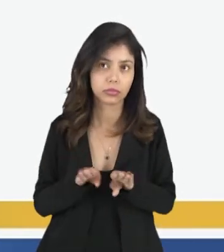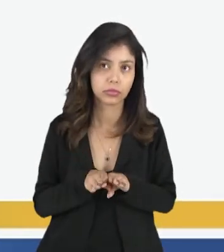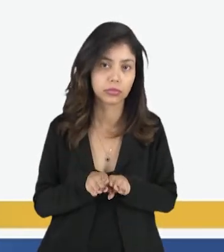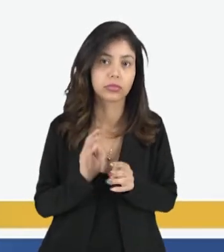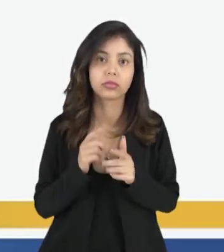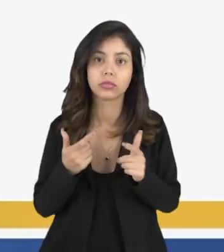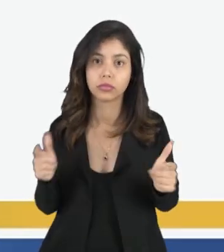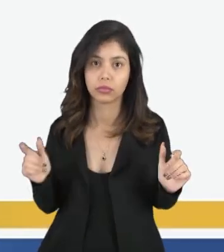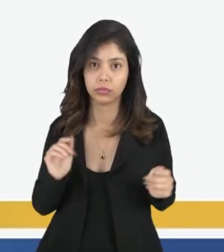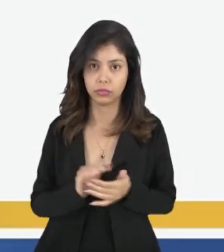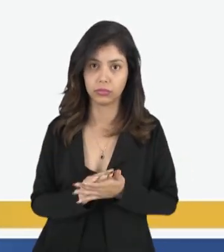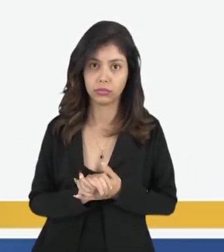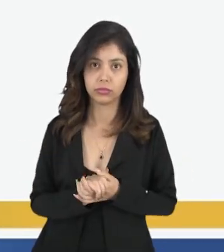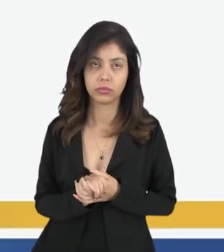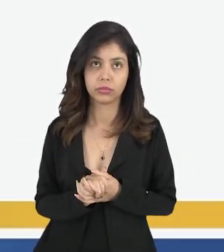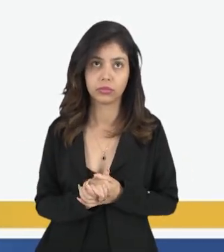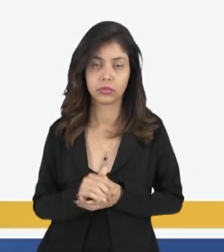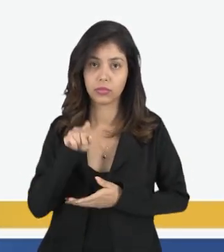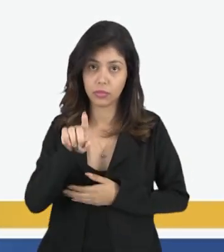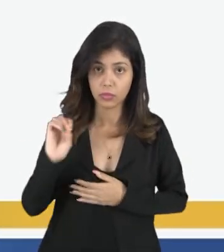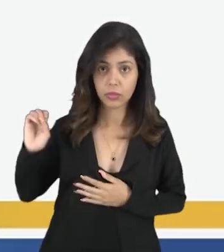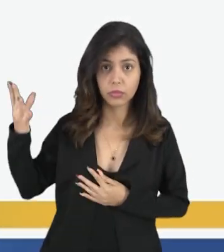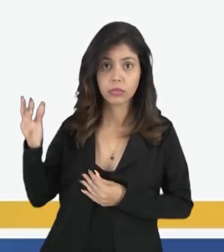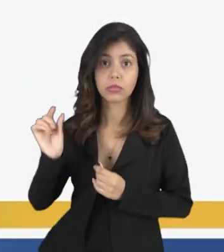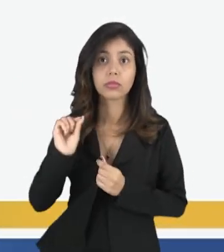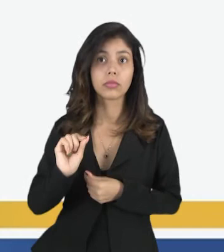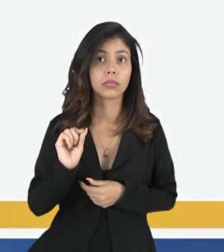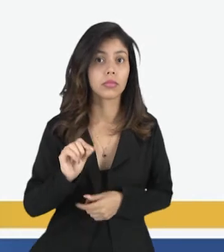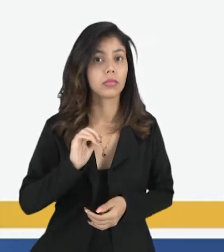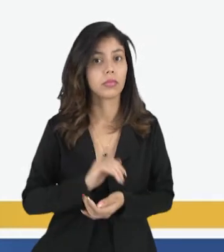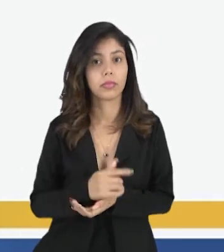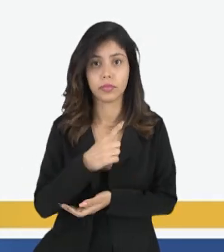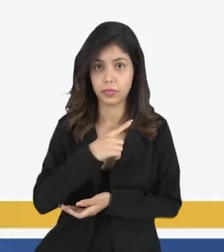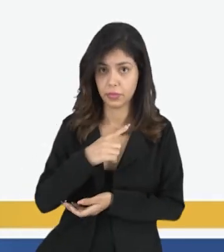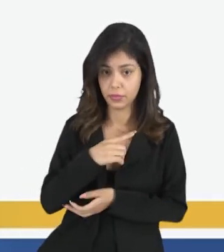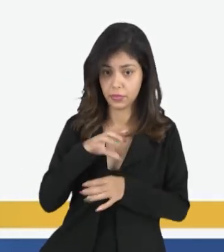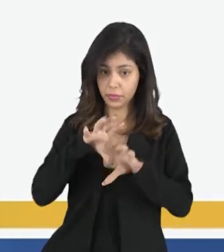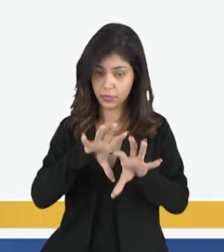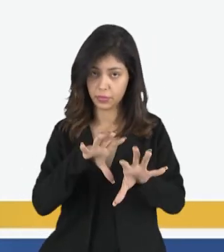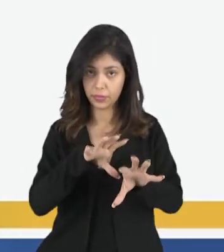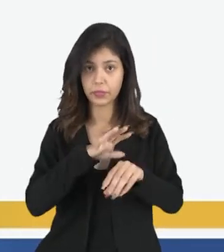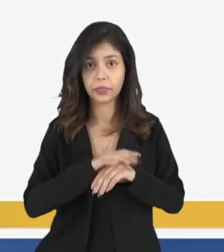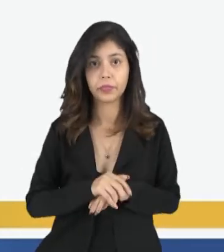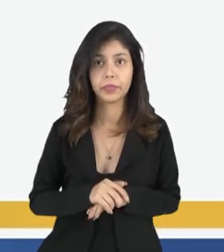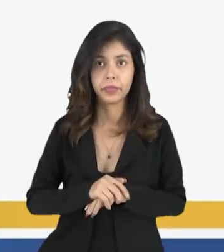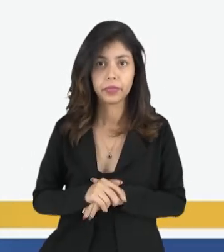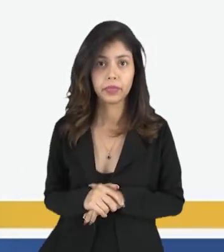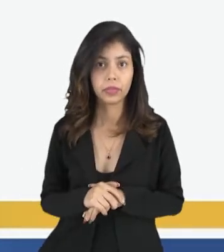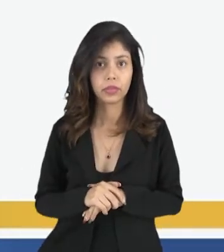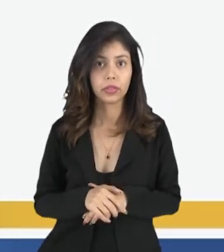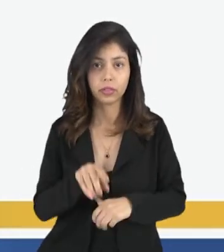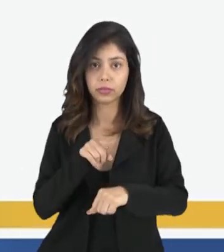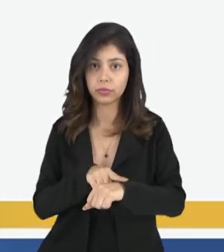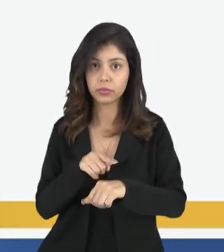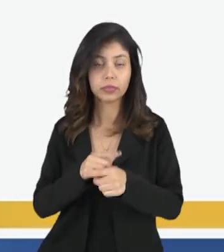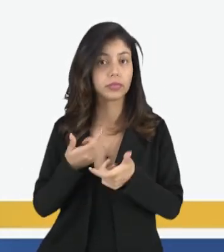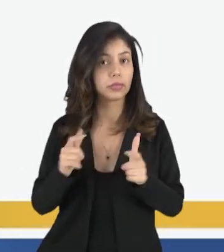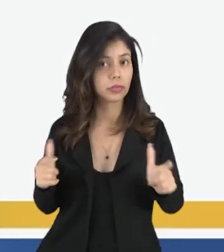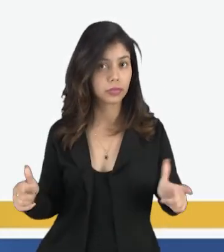de deslocamento. Então, nesse caso, quando nós temos essa situação que o tempo